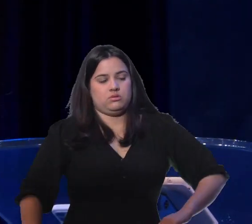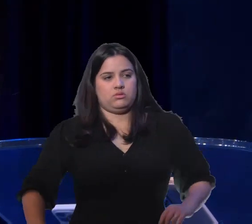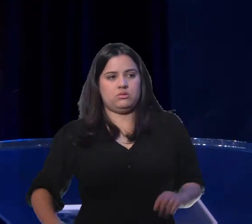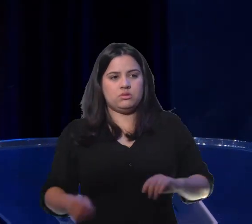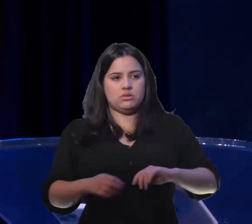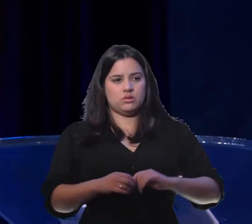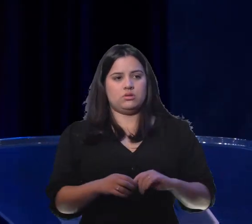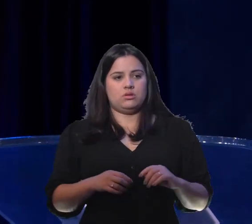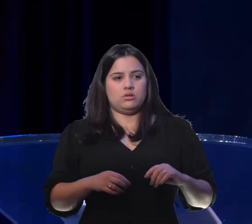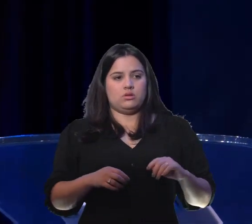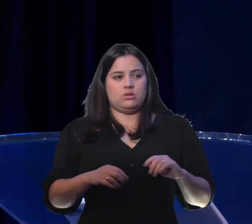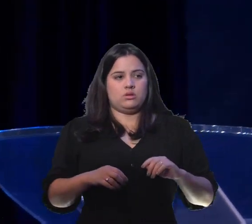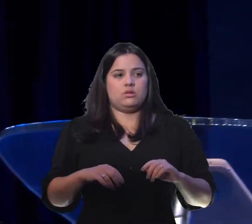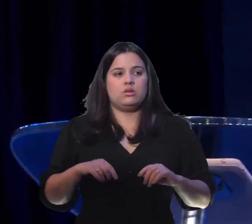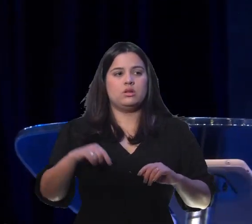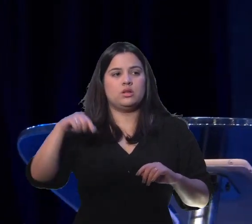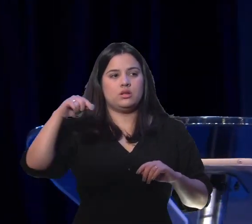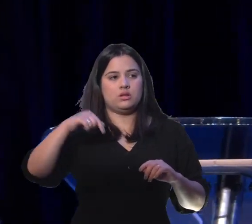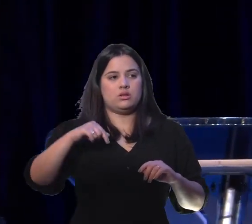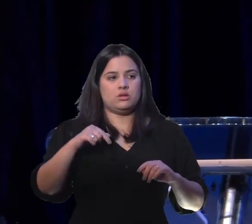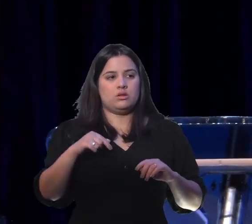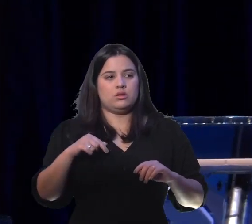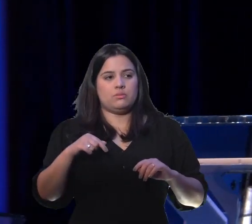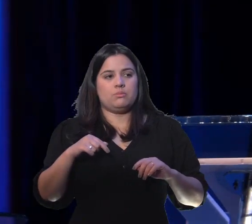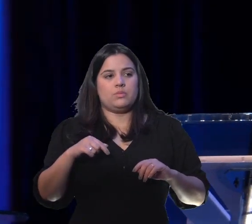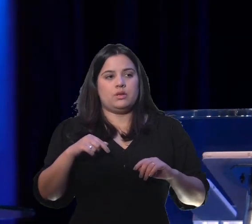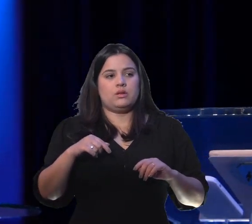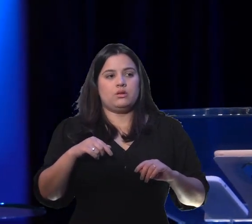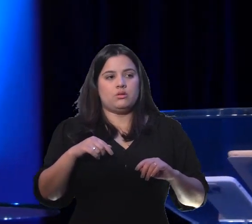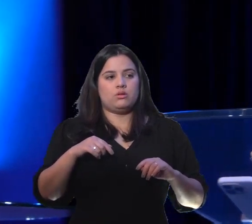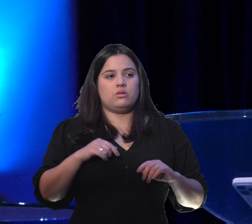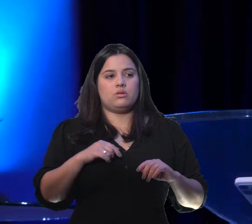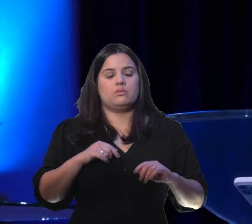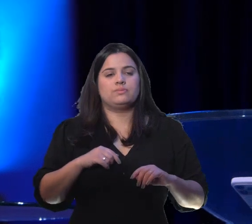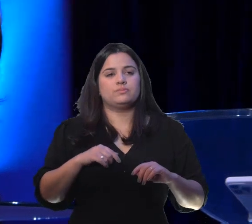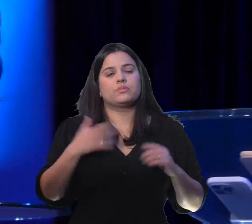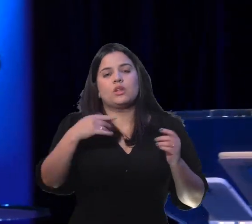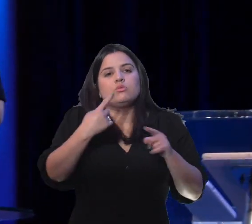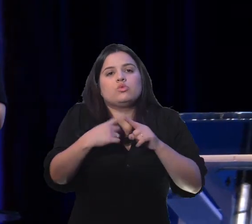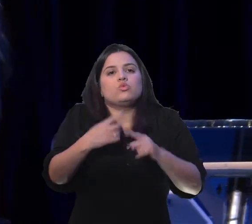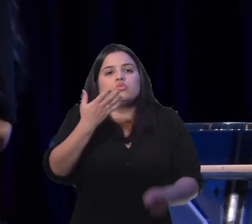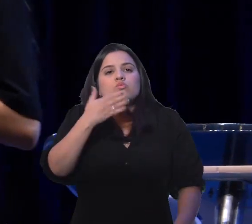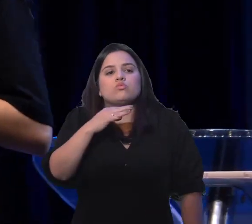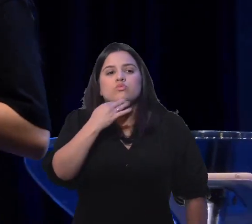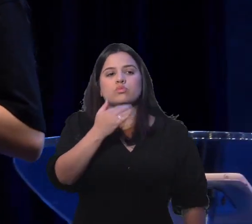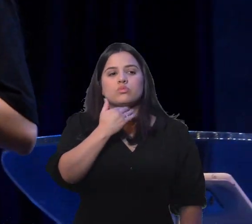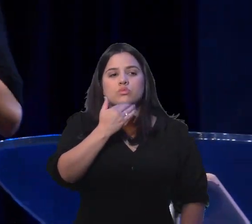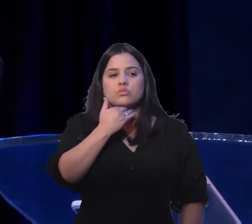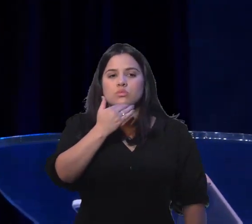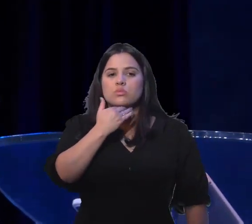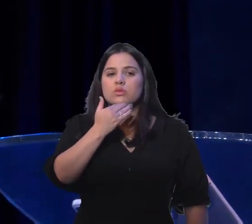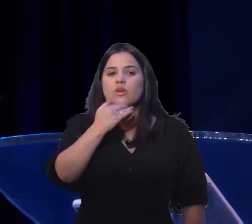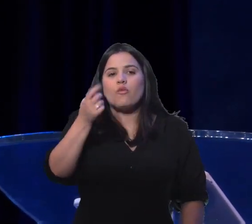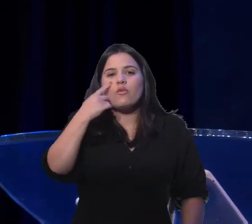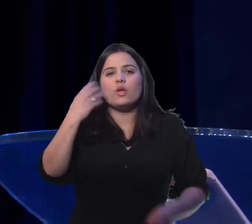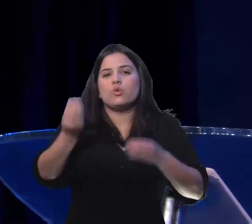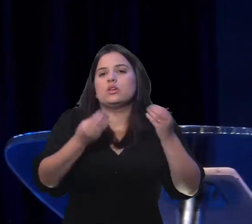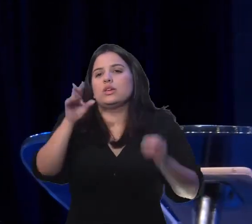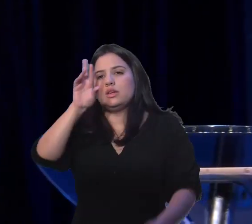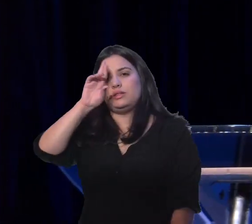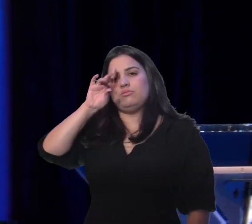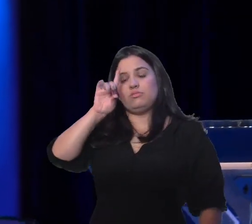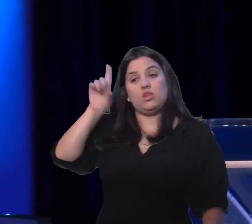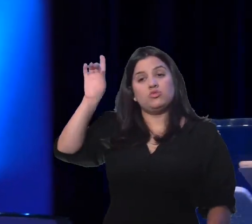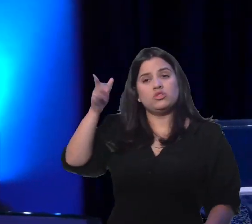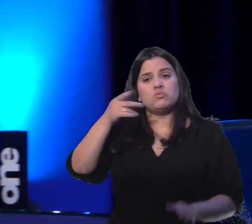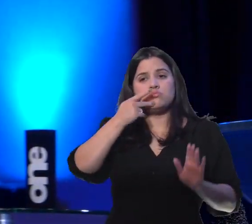e eles começaram a planejar voltar para o Egito, porque eles não conseguiam enxergar aquilo que o Senhor tinha prometido para eles, não conseguiam enxergar aquilo